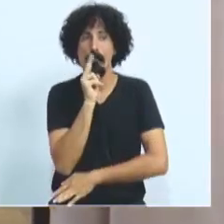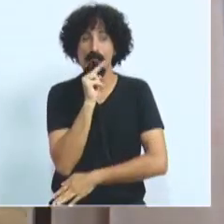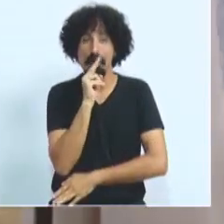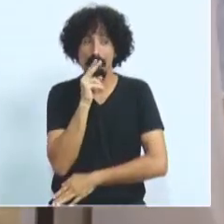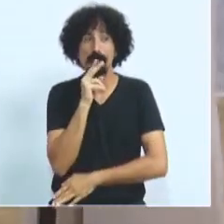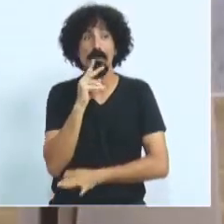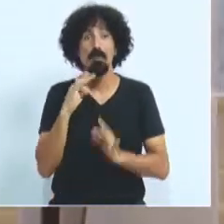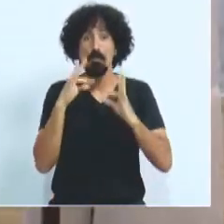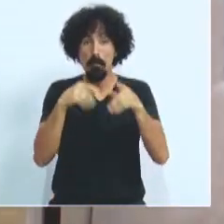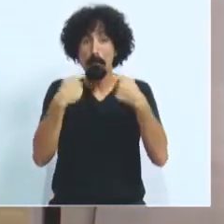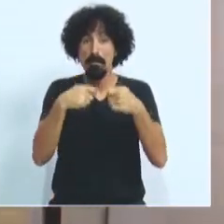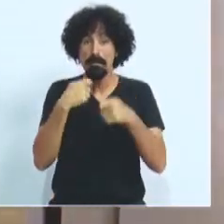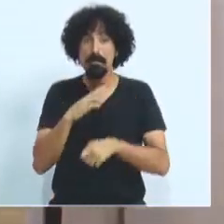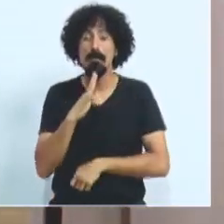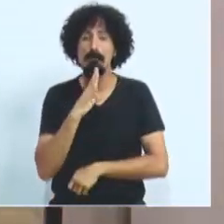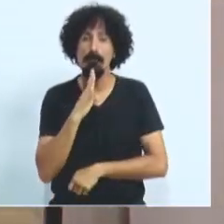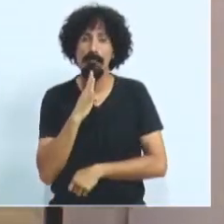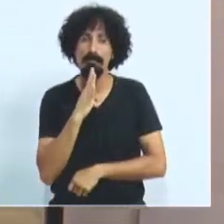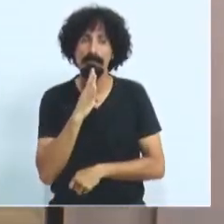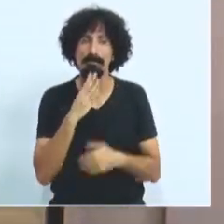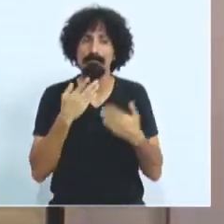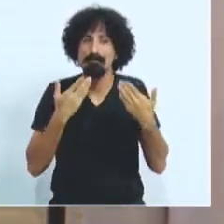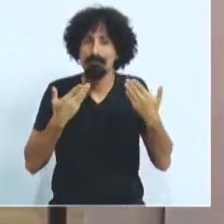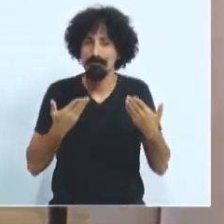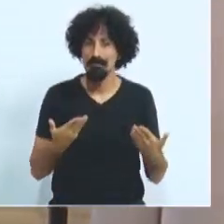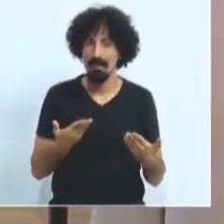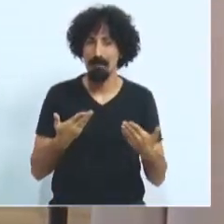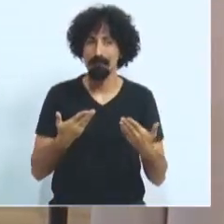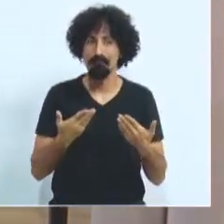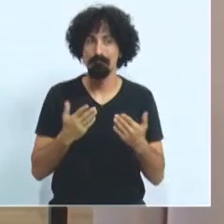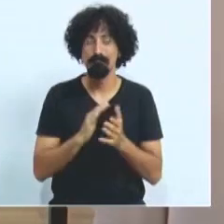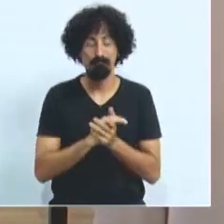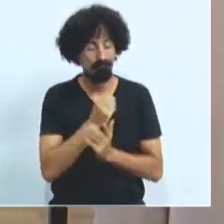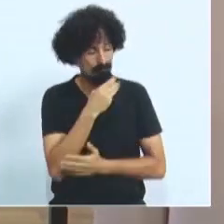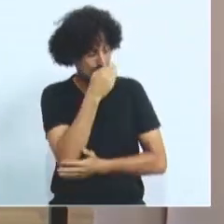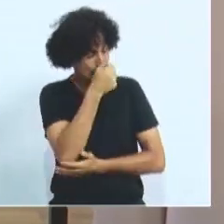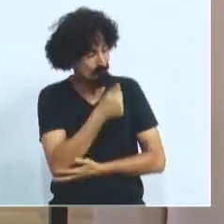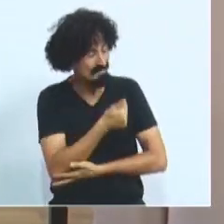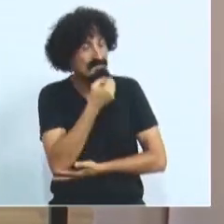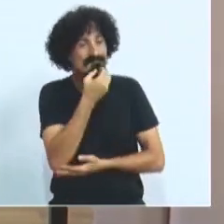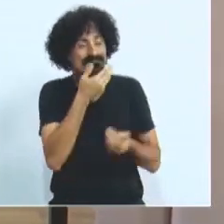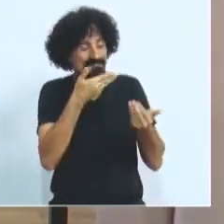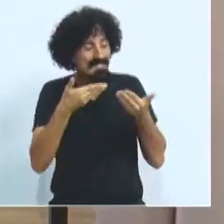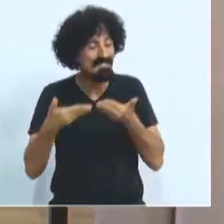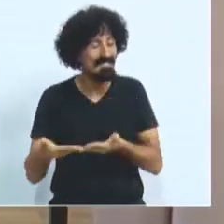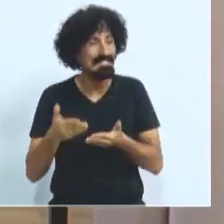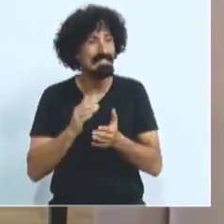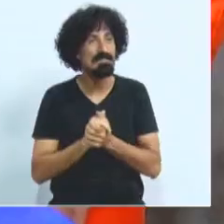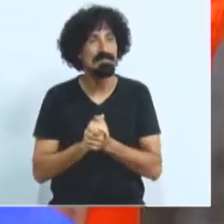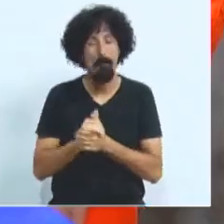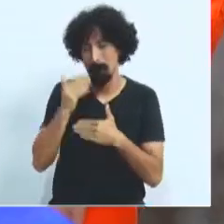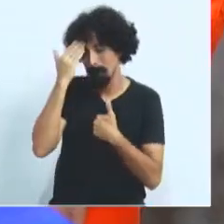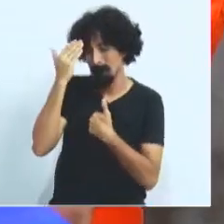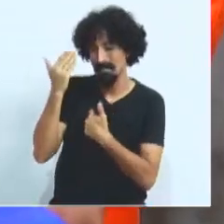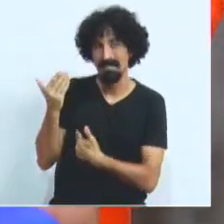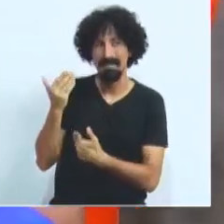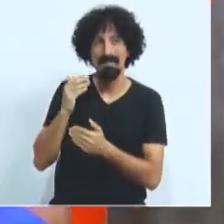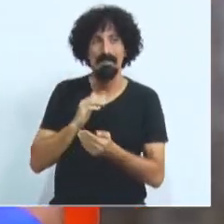rotina do dia a dia, né, deles, de salvamento. Tudo bem, pessoal? Sejam bem-vindos aqui com a gente. Obrigado.